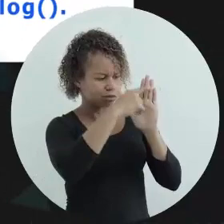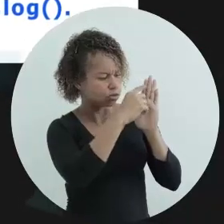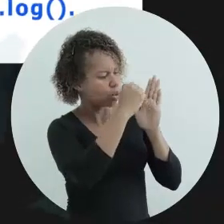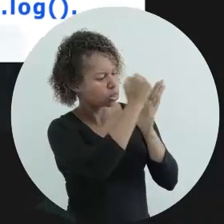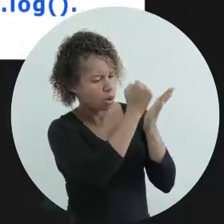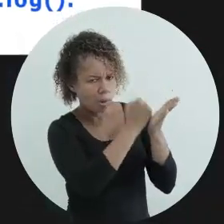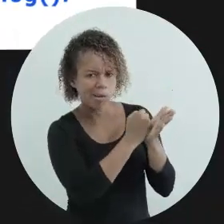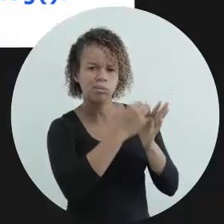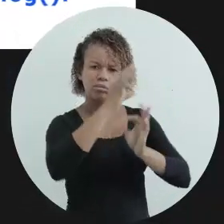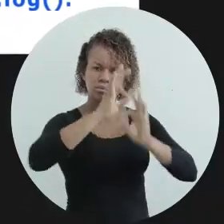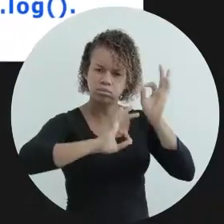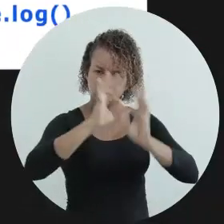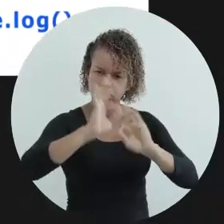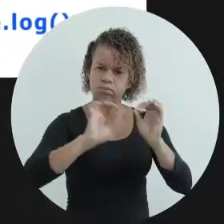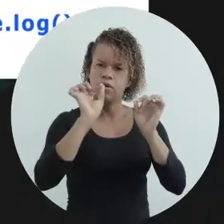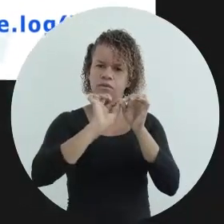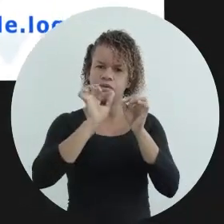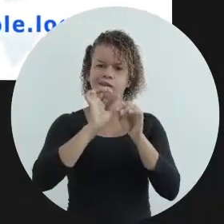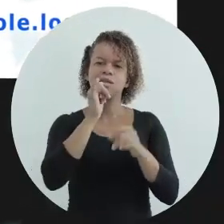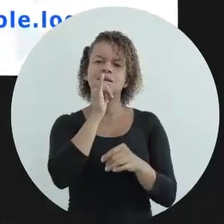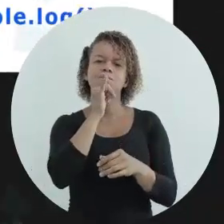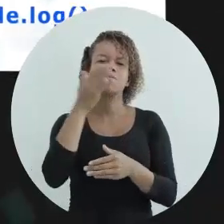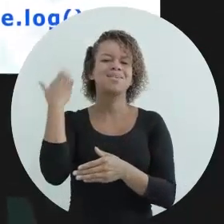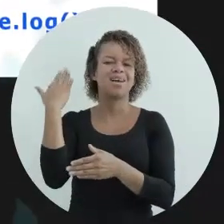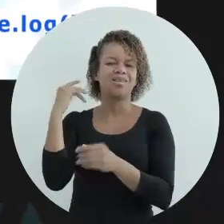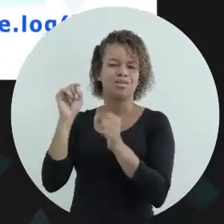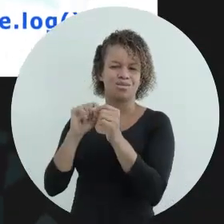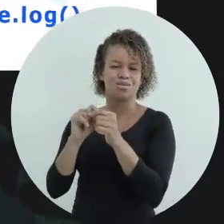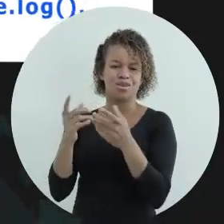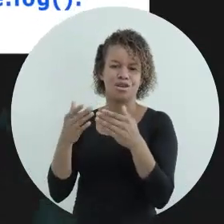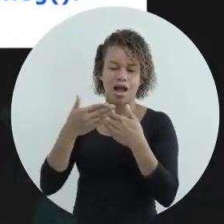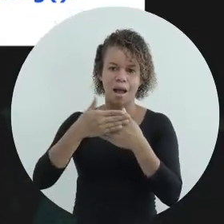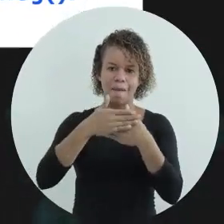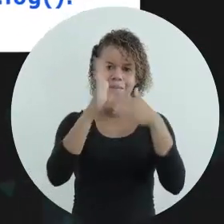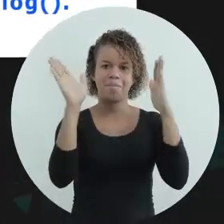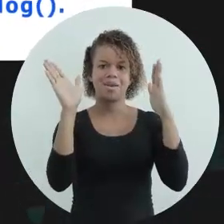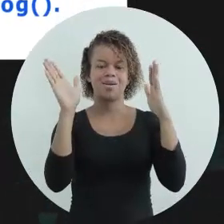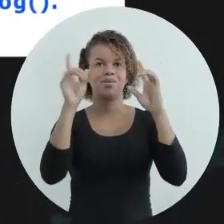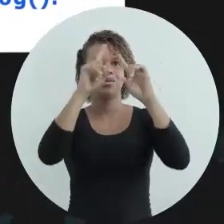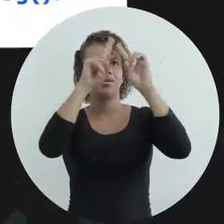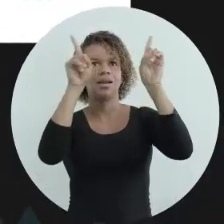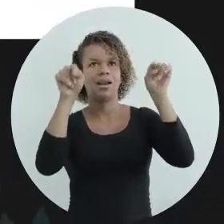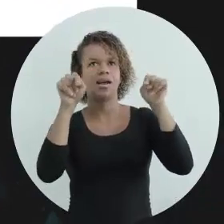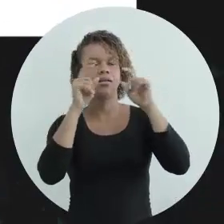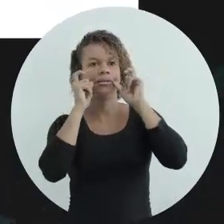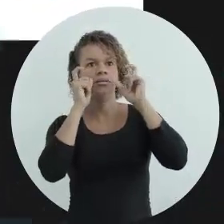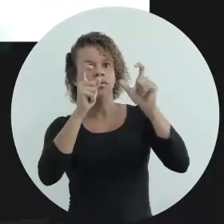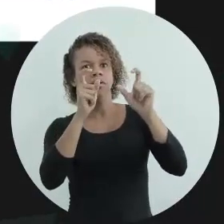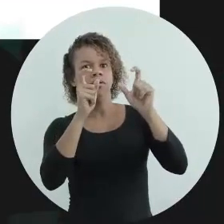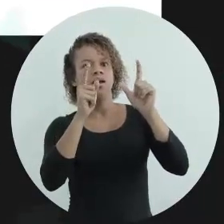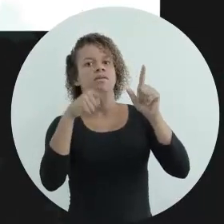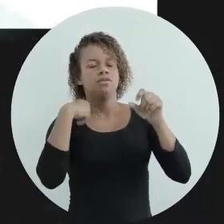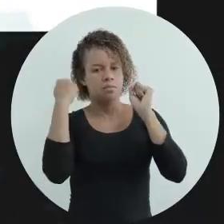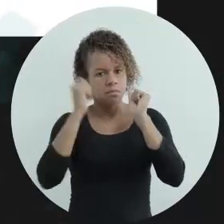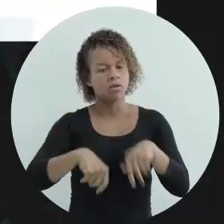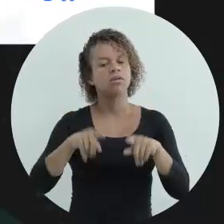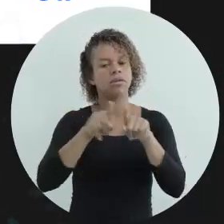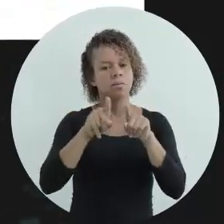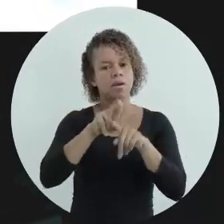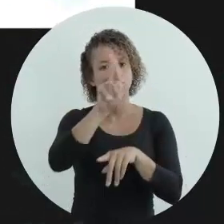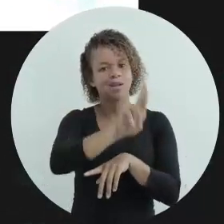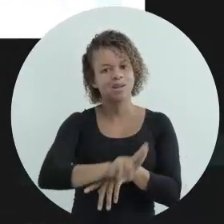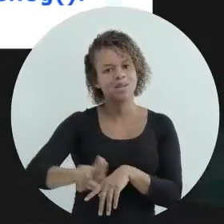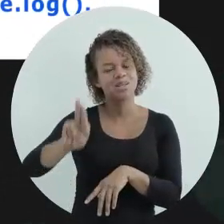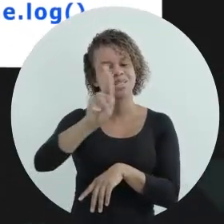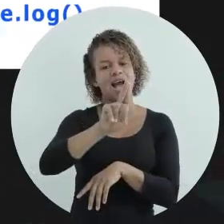no exemplo passado, abrir uma caixa de diálogo de alerta, e você pode também utilizar o console.log, que